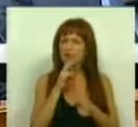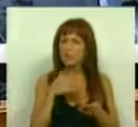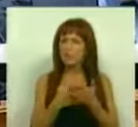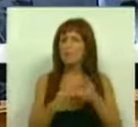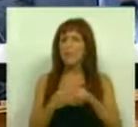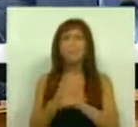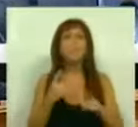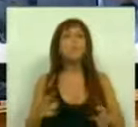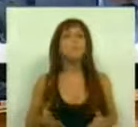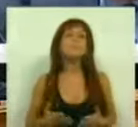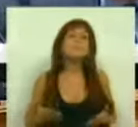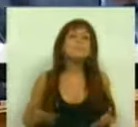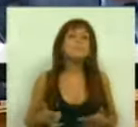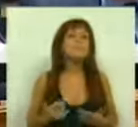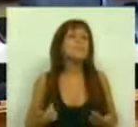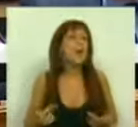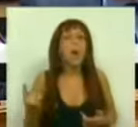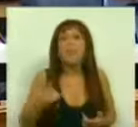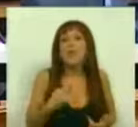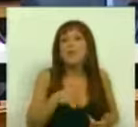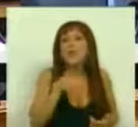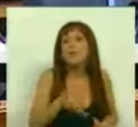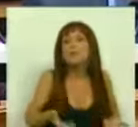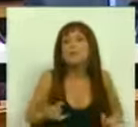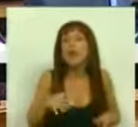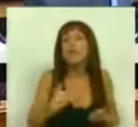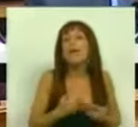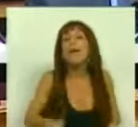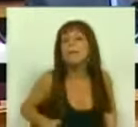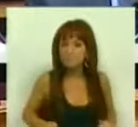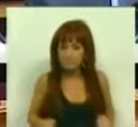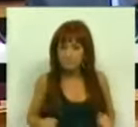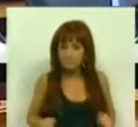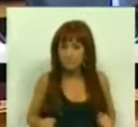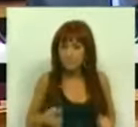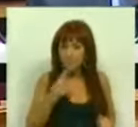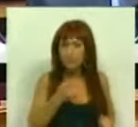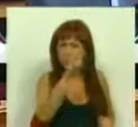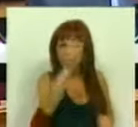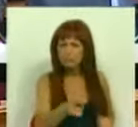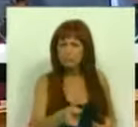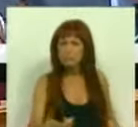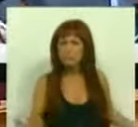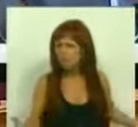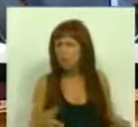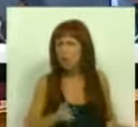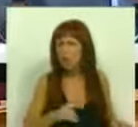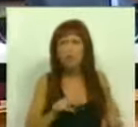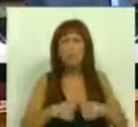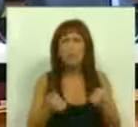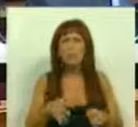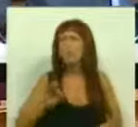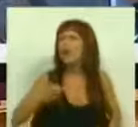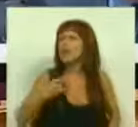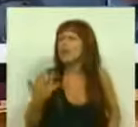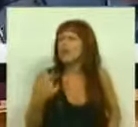respostas, porque tenho a obrigação de lhes dar, e vou-lhes dar aqui. Pergunta a Vossa Excelência qual é o Partido